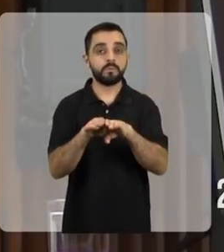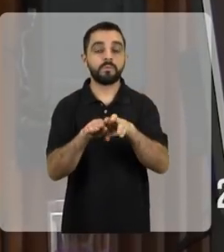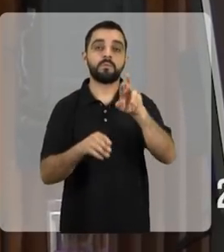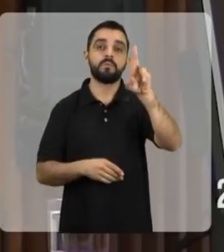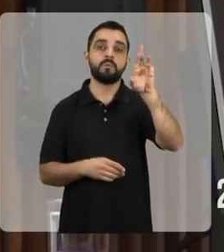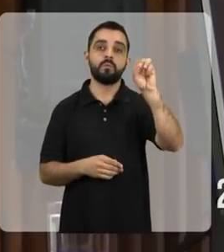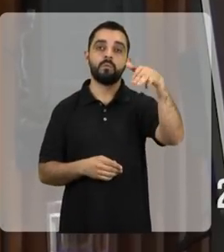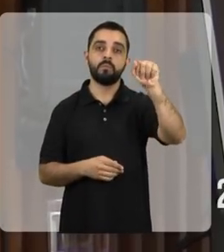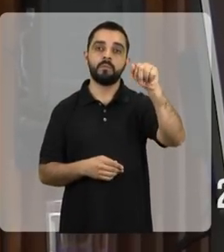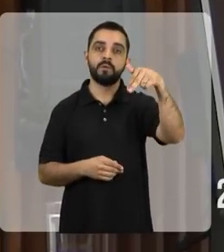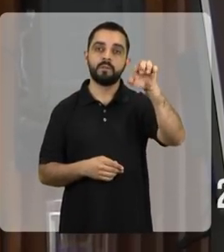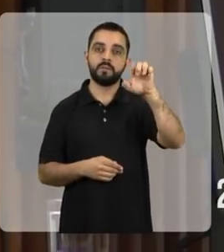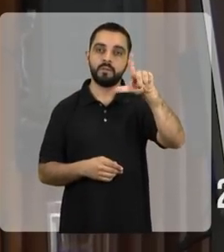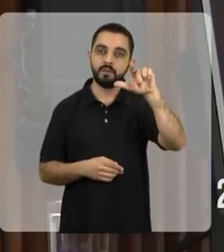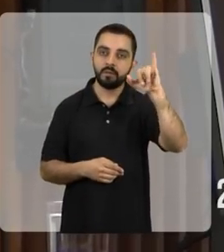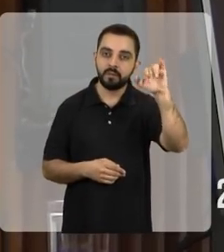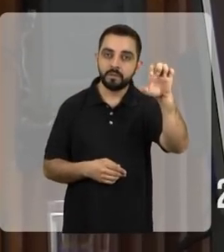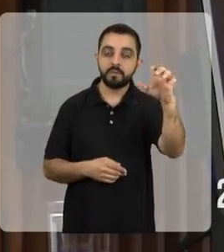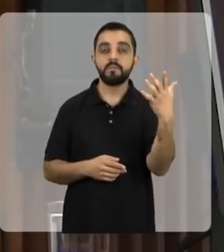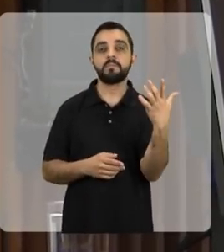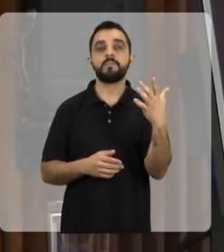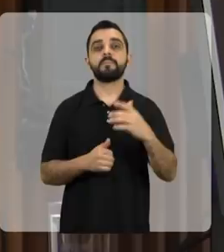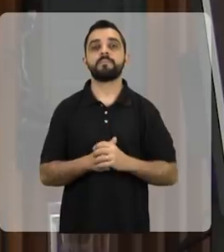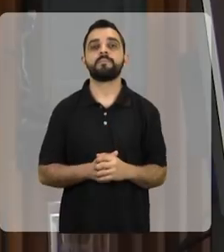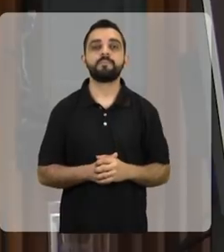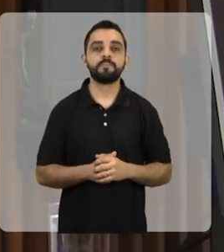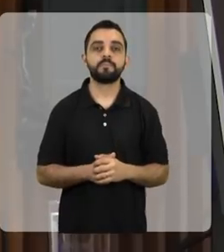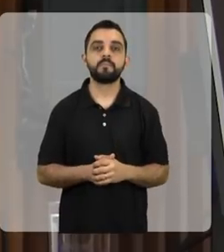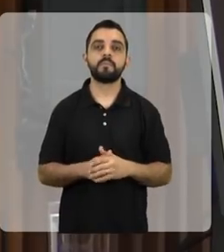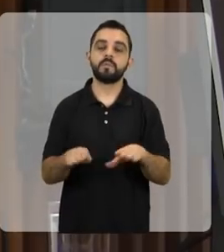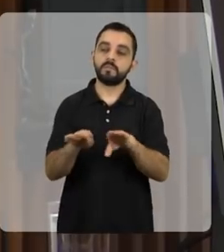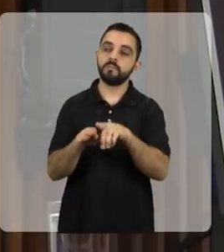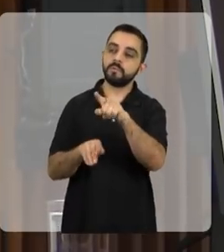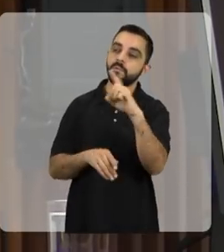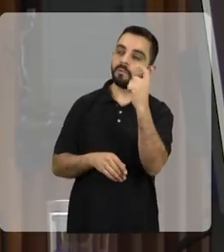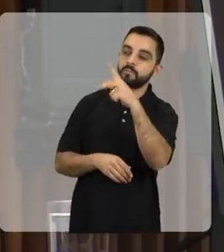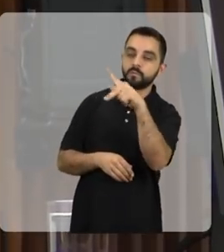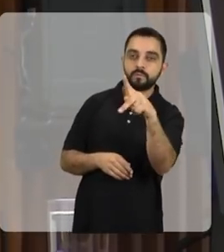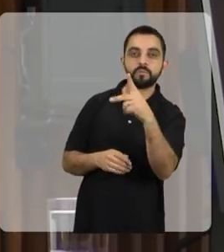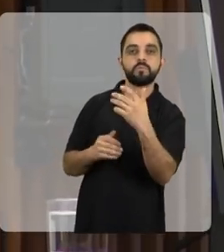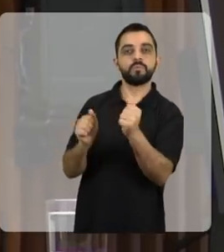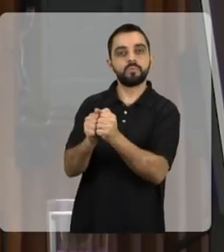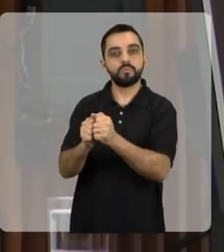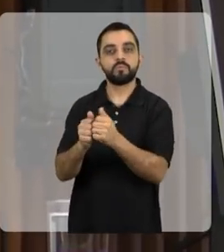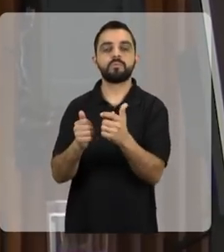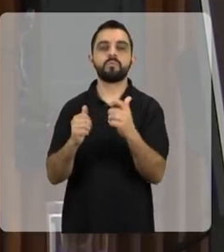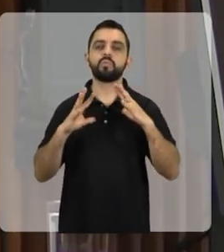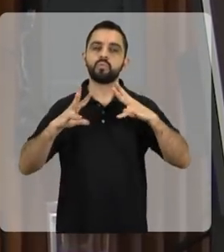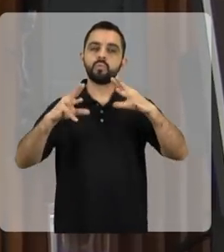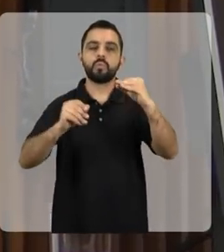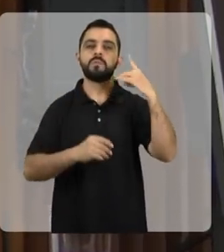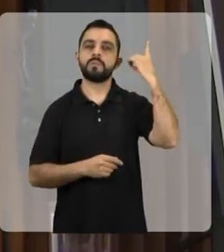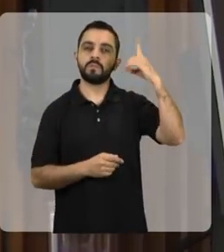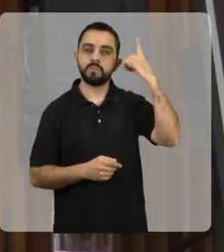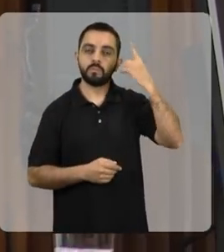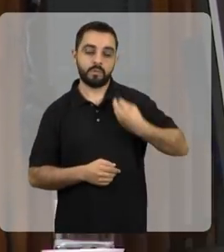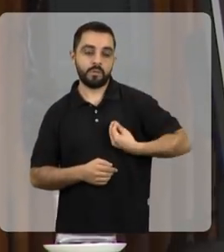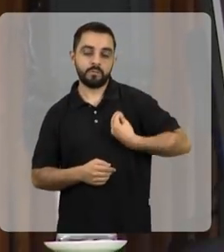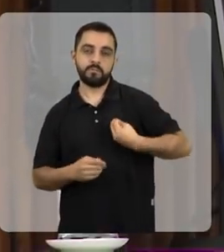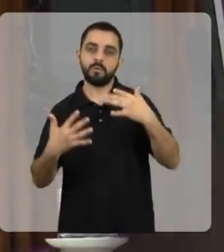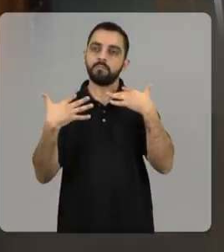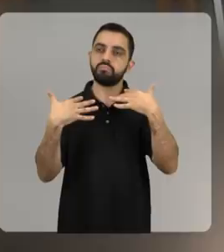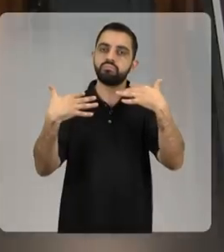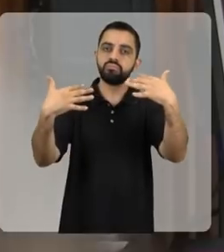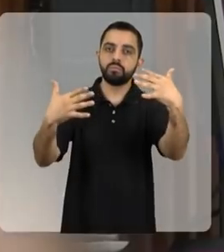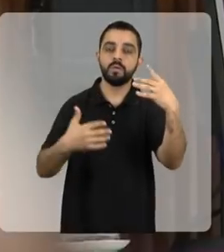querido olympio de sá sotto maior neto meu professor todos os deputados e deputadas para esse tema